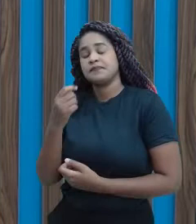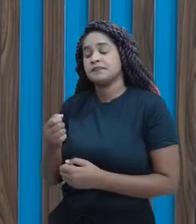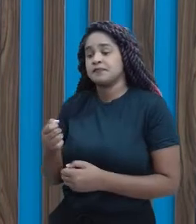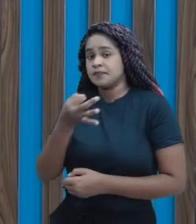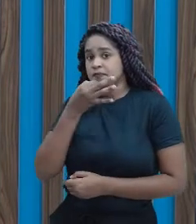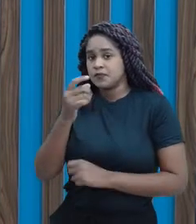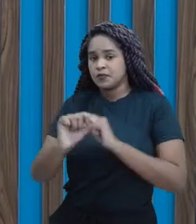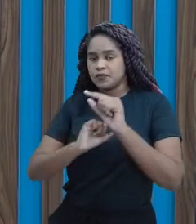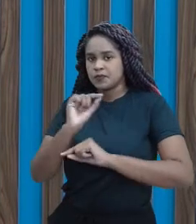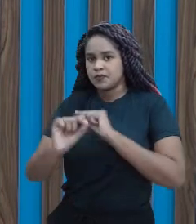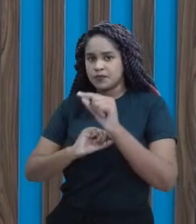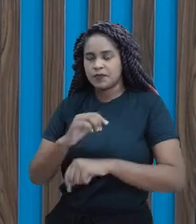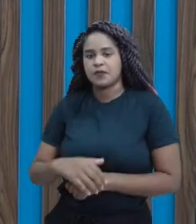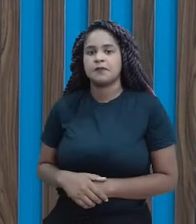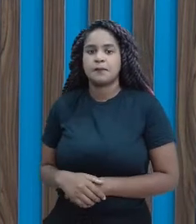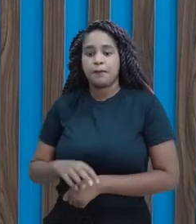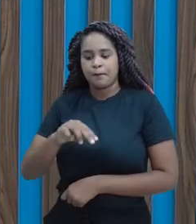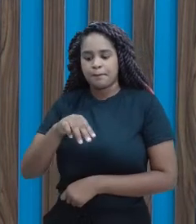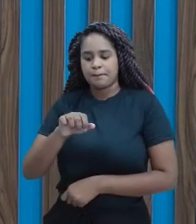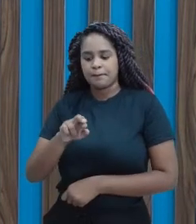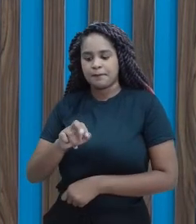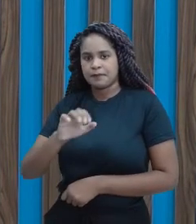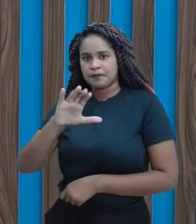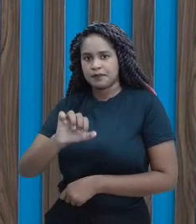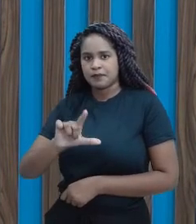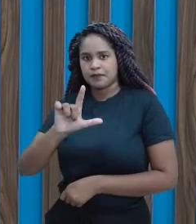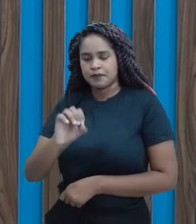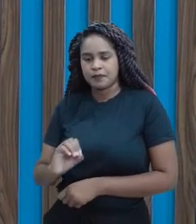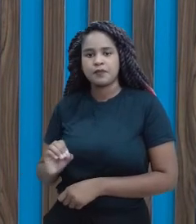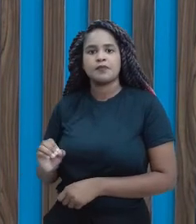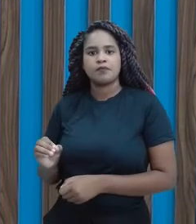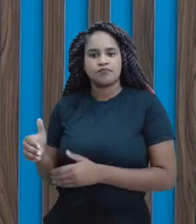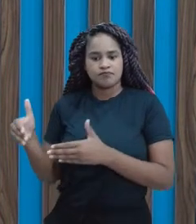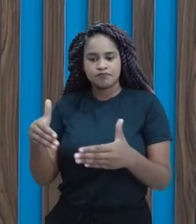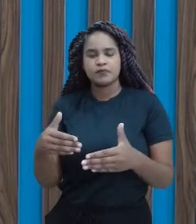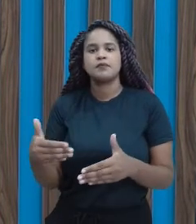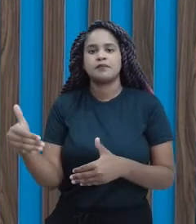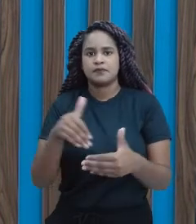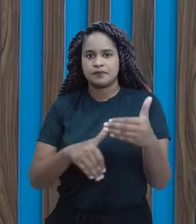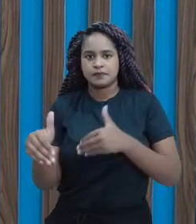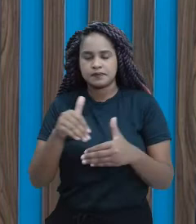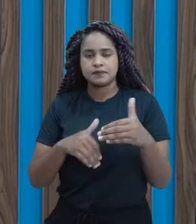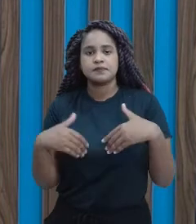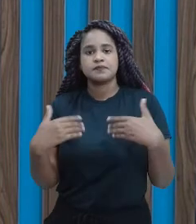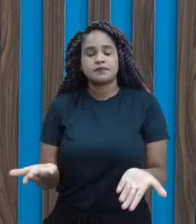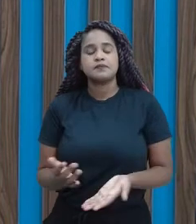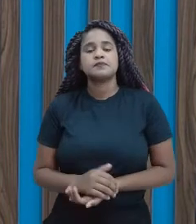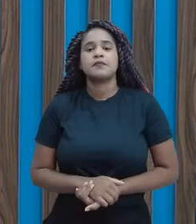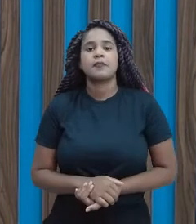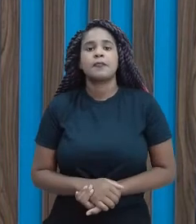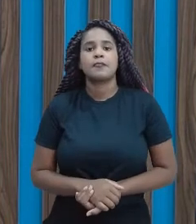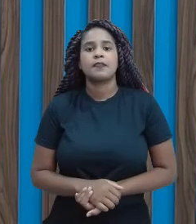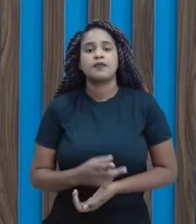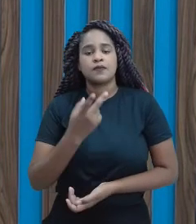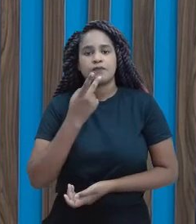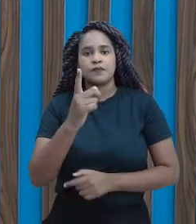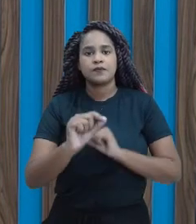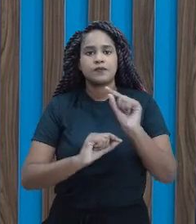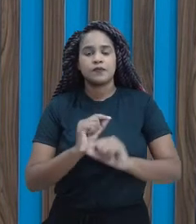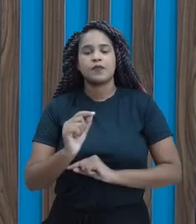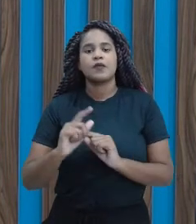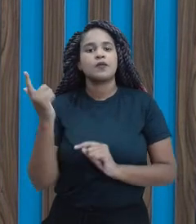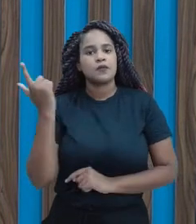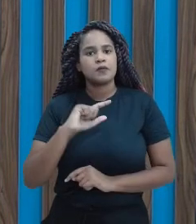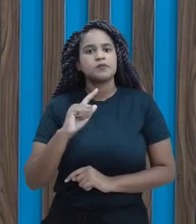que o Marcelo da Escola São Cristóvão, né, está presente, ele disse que, eu perguntei aqui, né, ele falou que já consegue, que